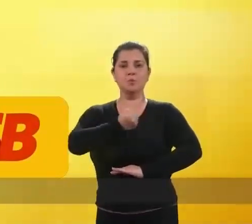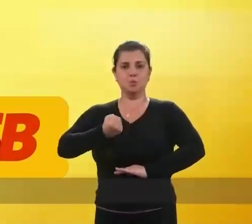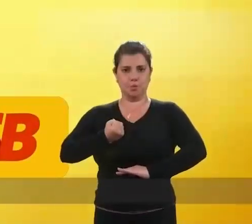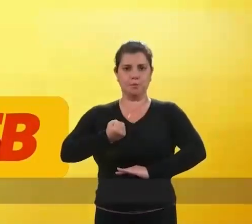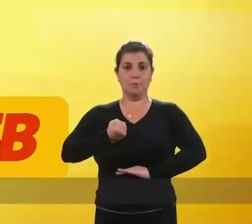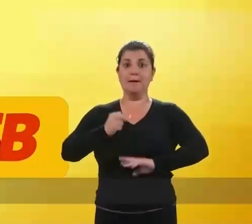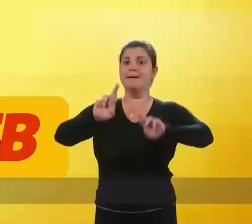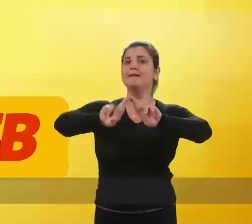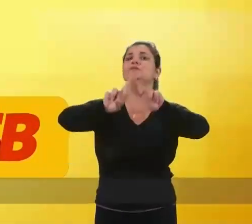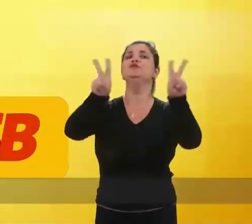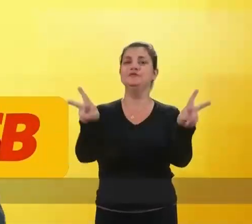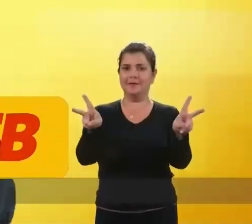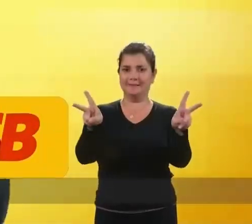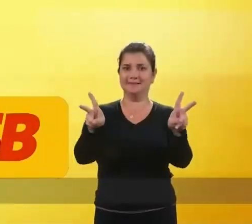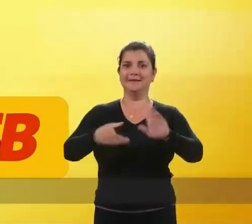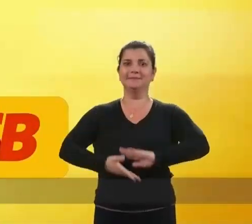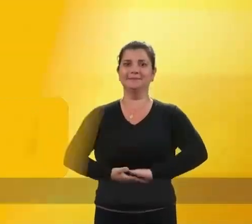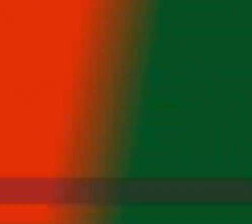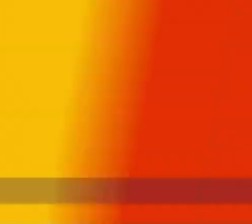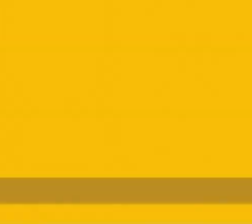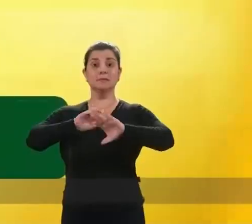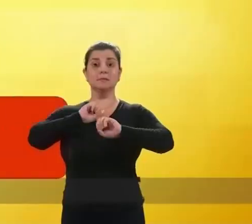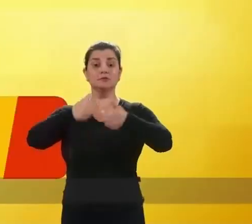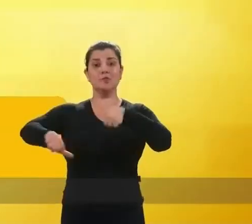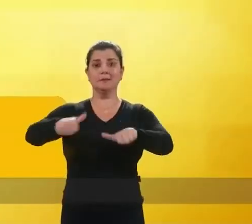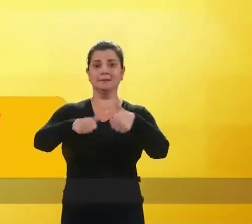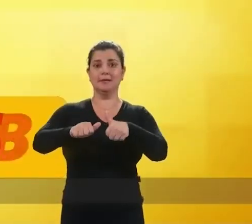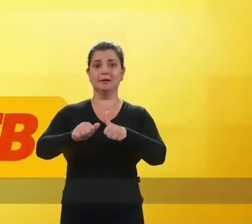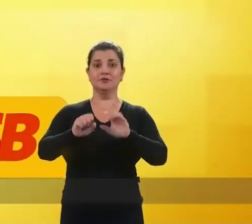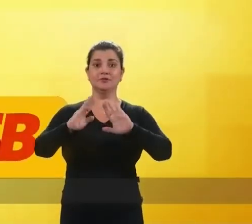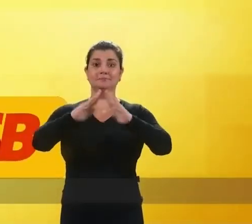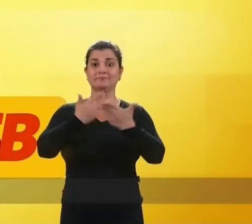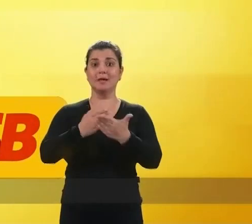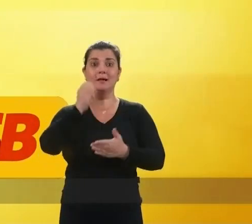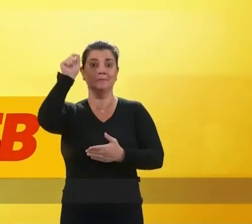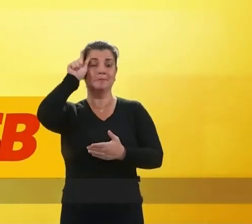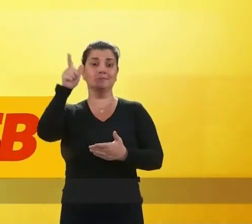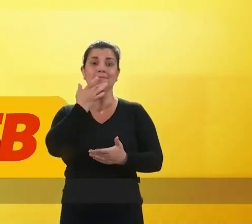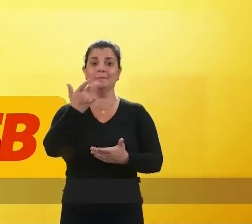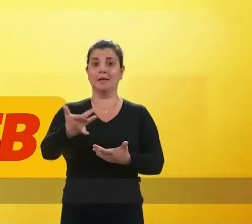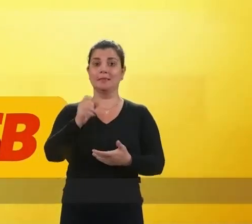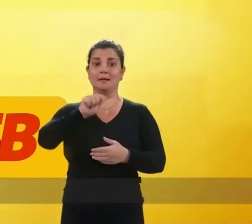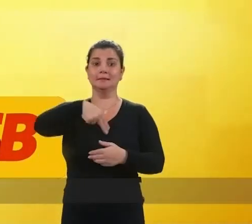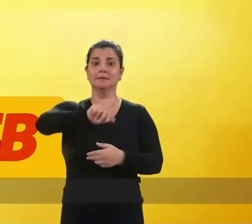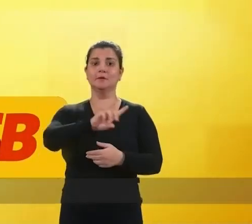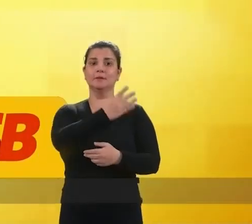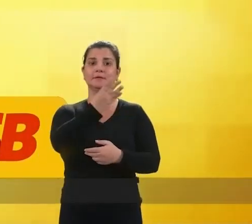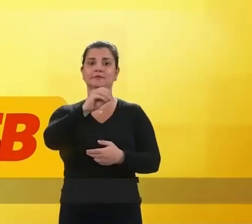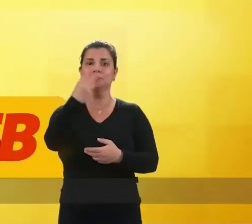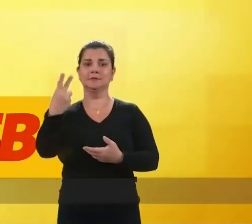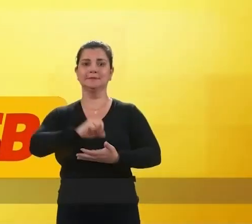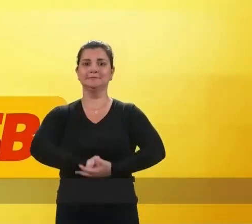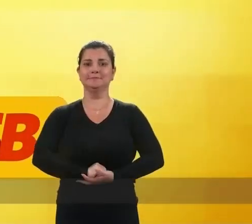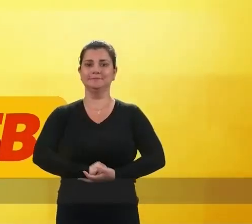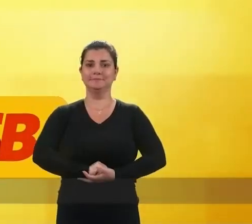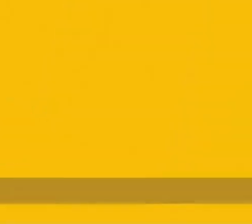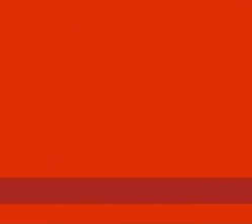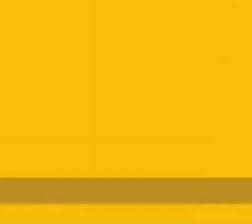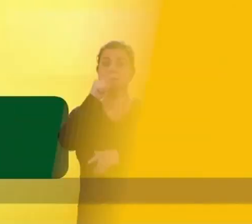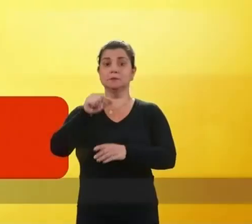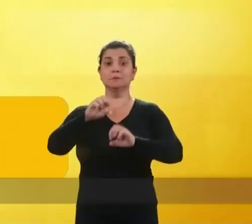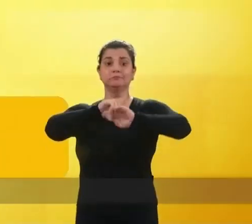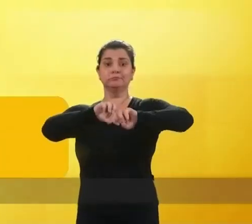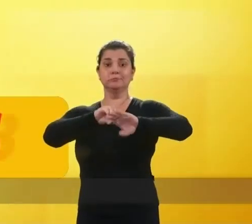4004. Não é um número, é a diferença. Por uma educação de qualidade, creche escola em turno integral, Ananda Silva,